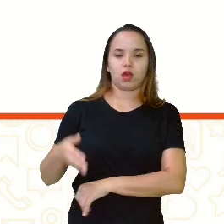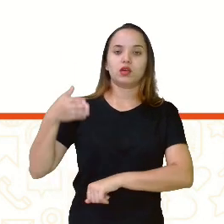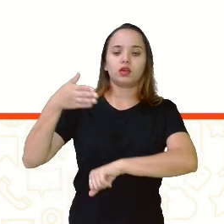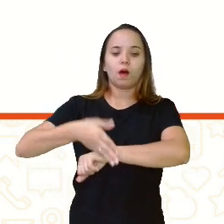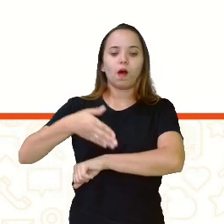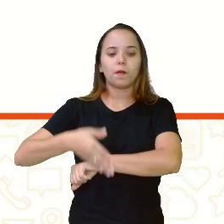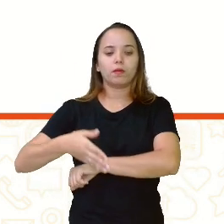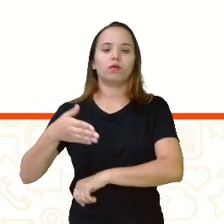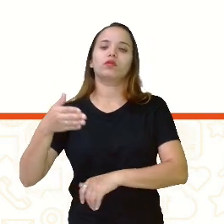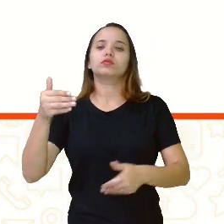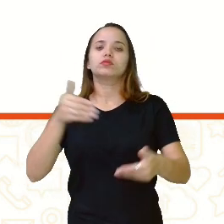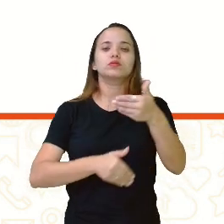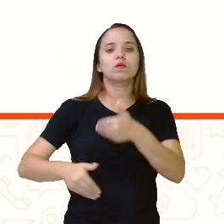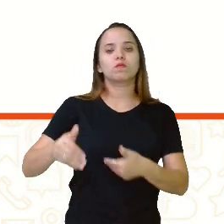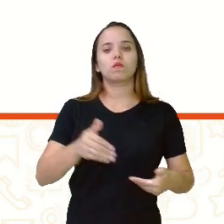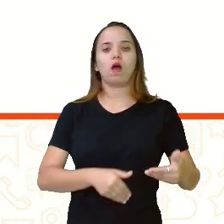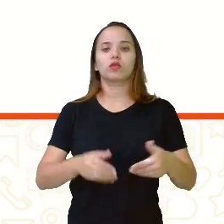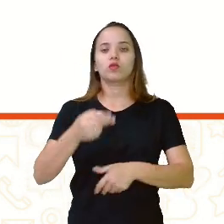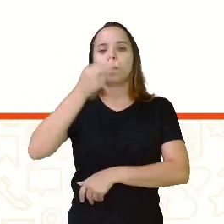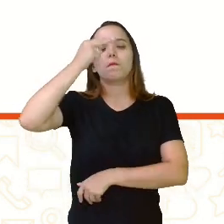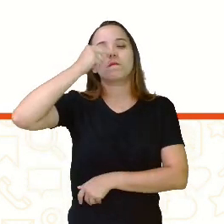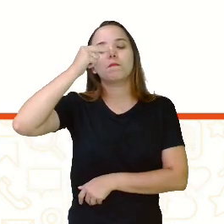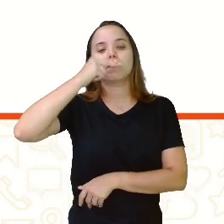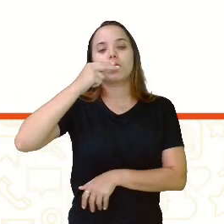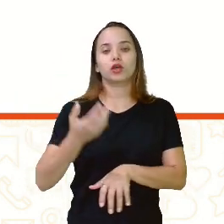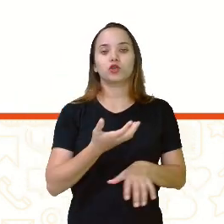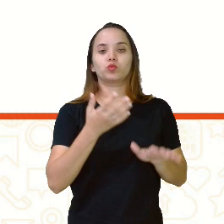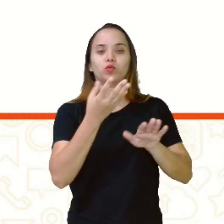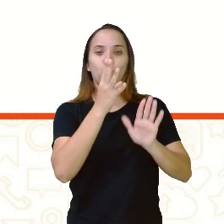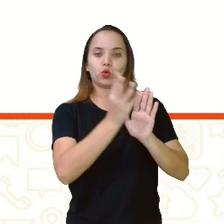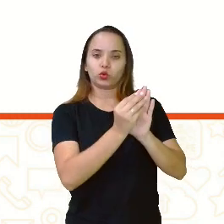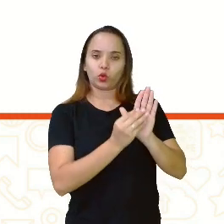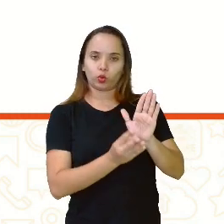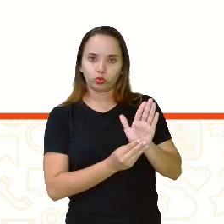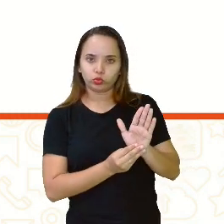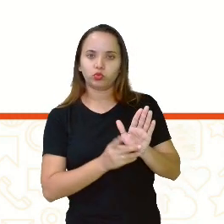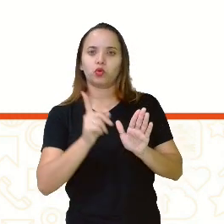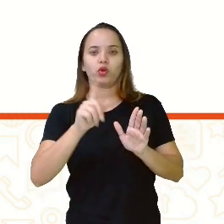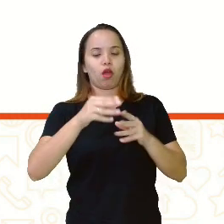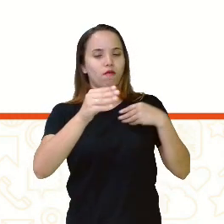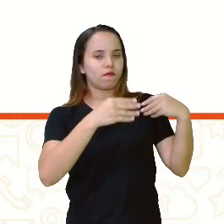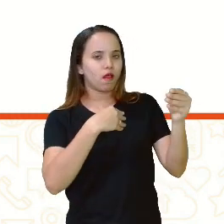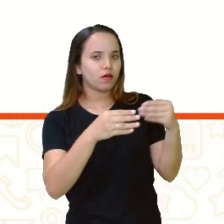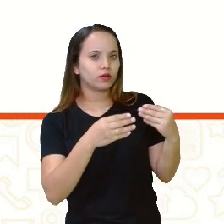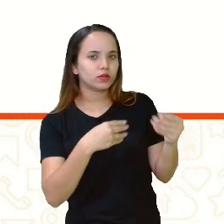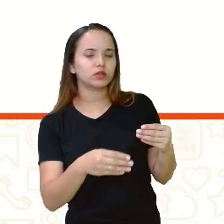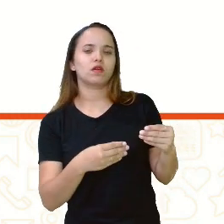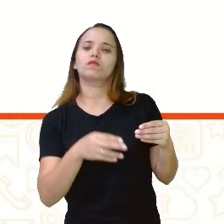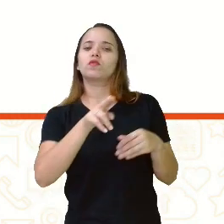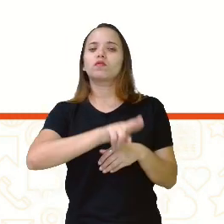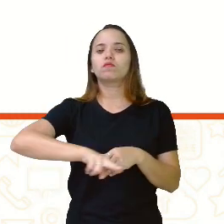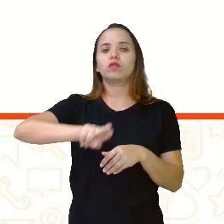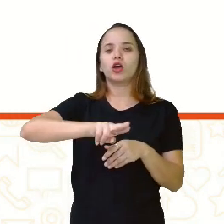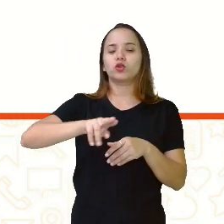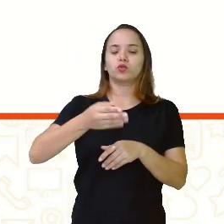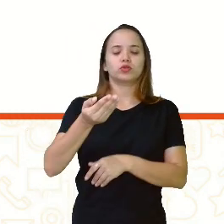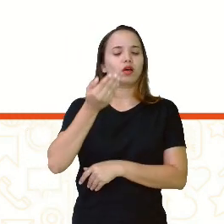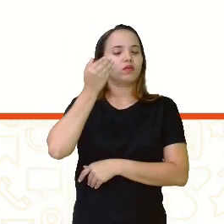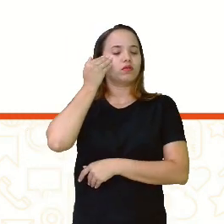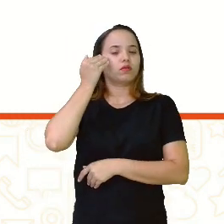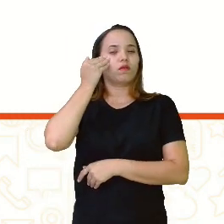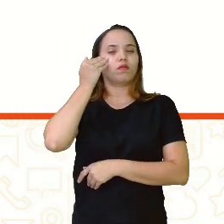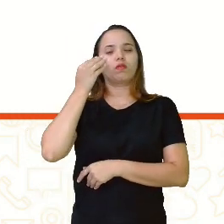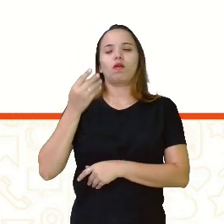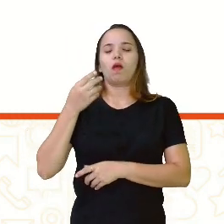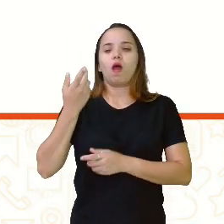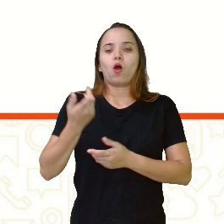mesmo currículo. Um currículo flexível que implica a busca pela coesão da base curricular comum com